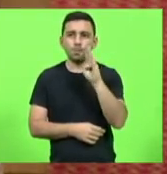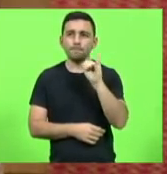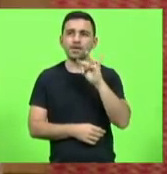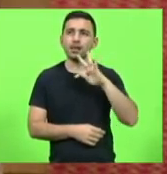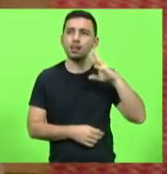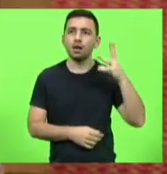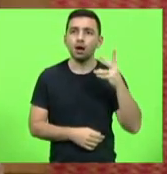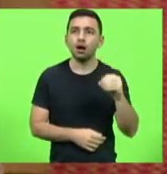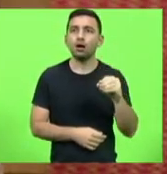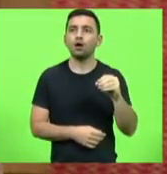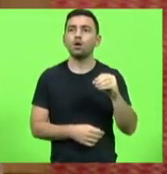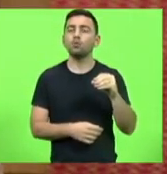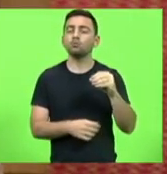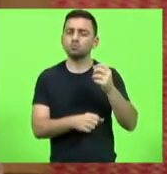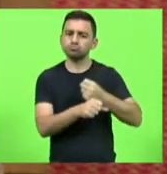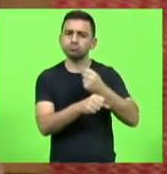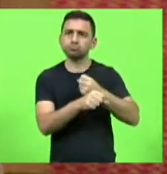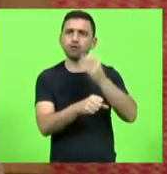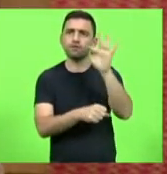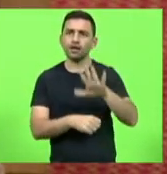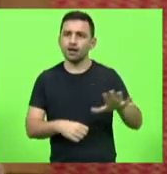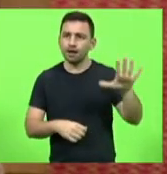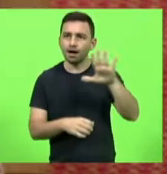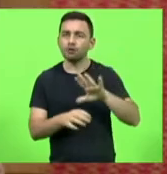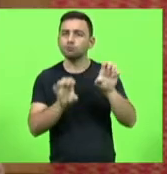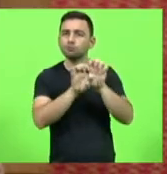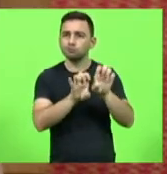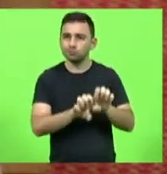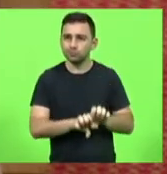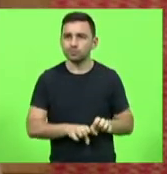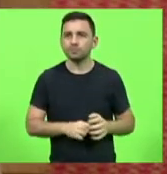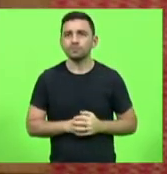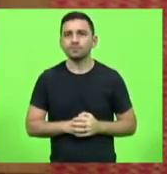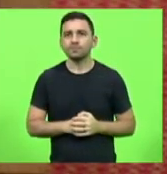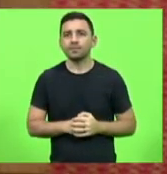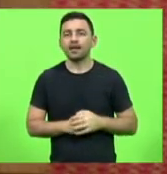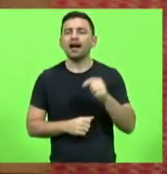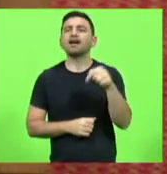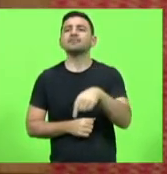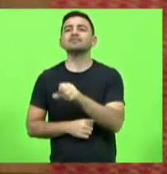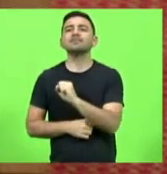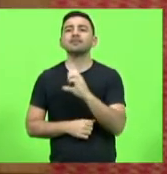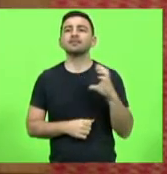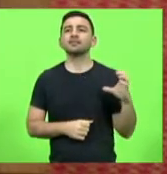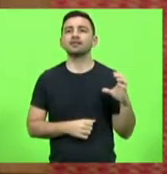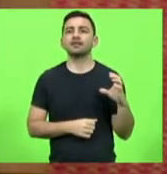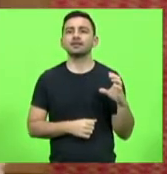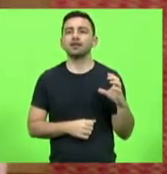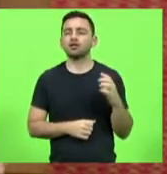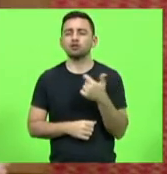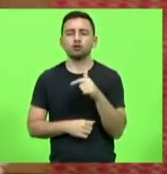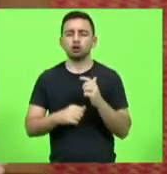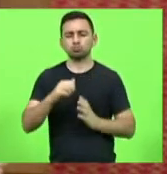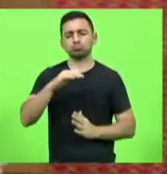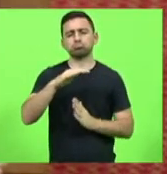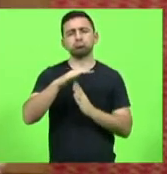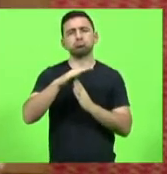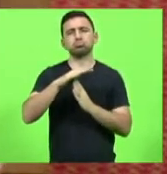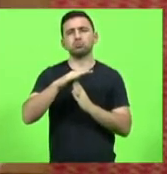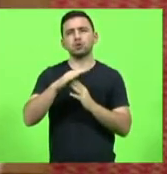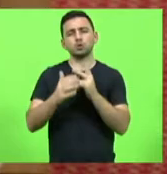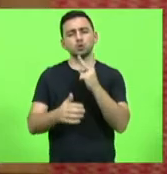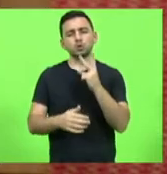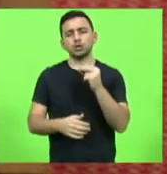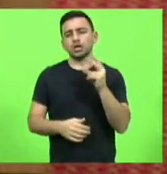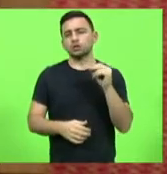obras federais em andamento na infraestrutura. E Santa Catarina não chega a 200